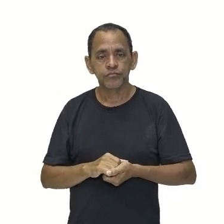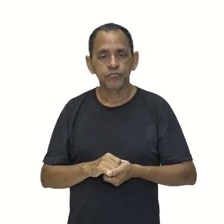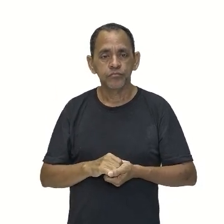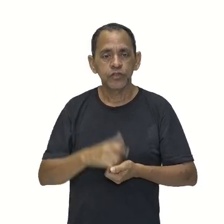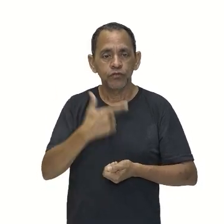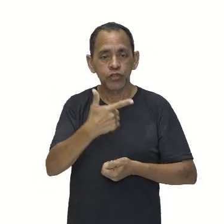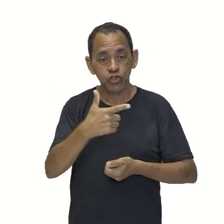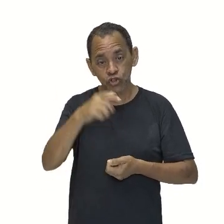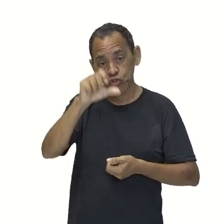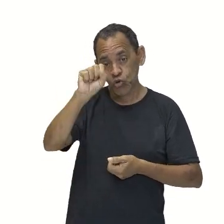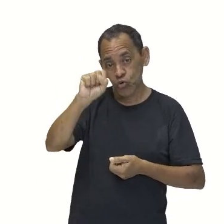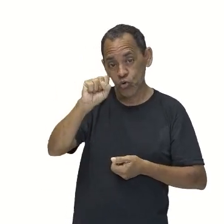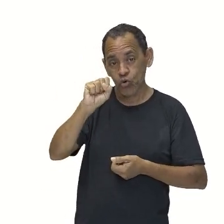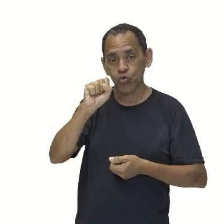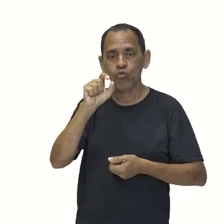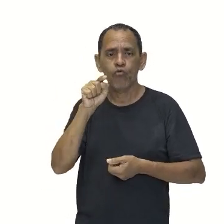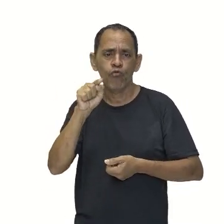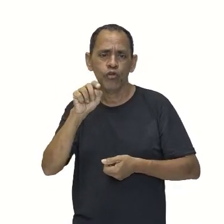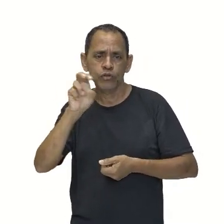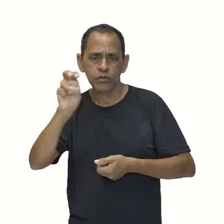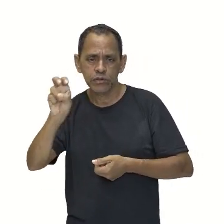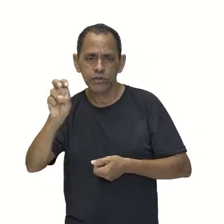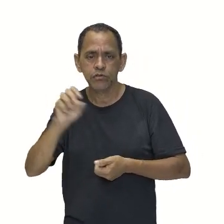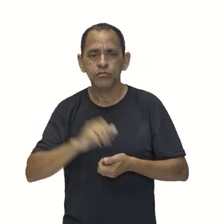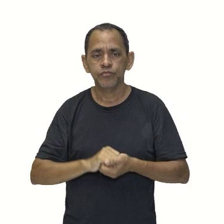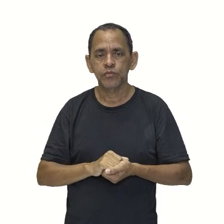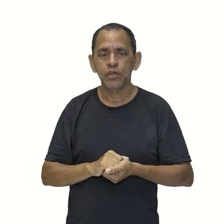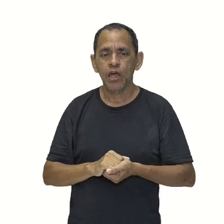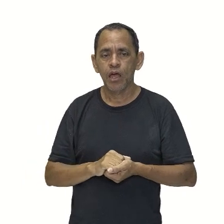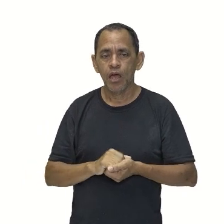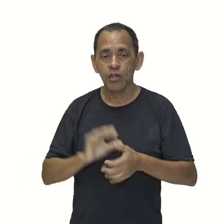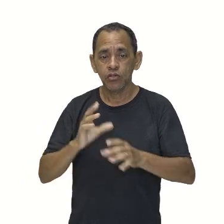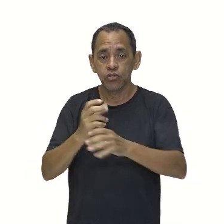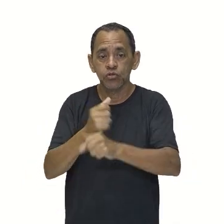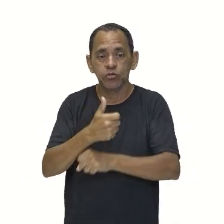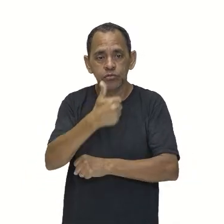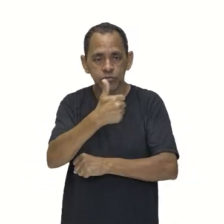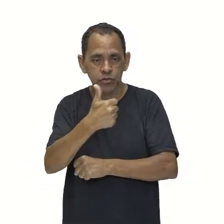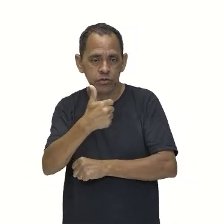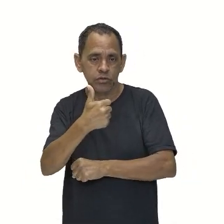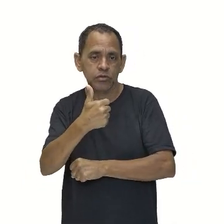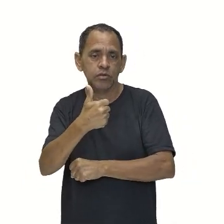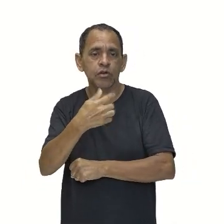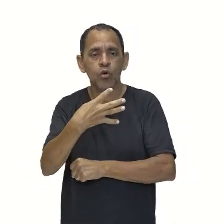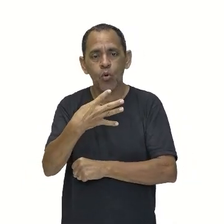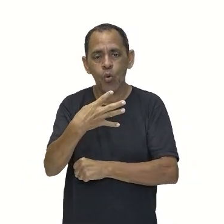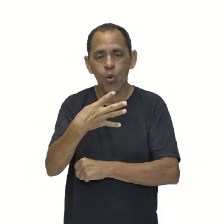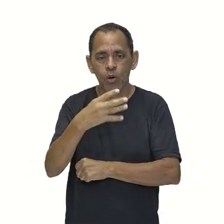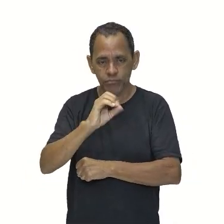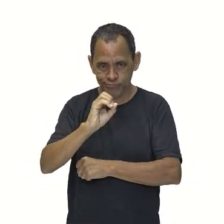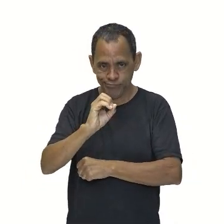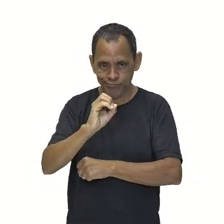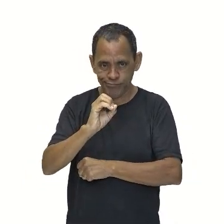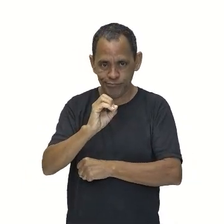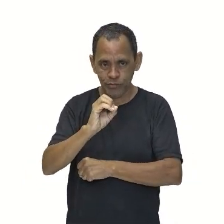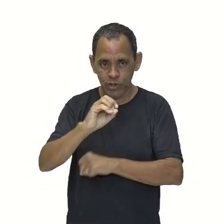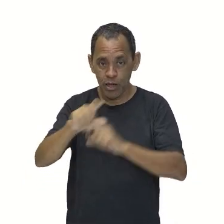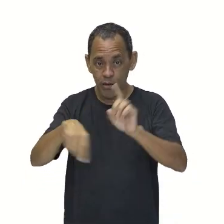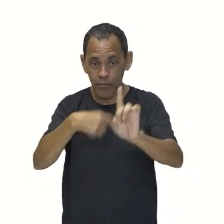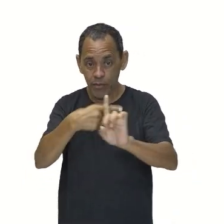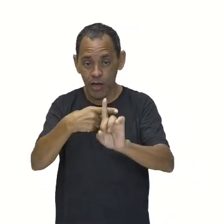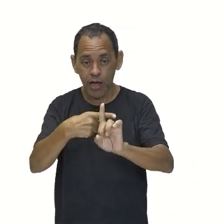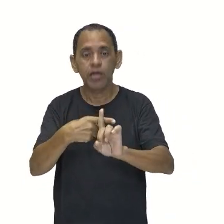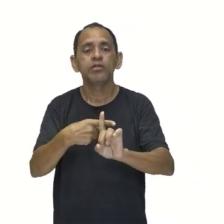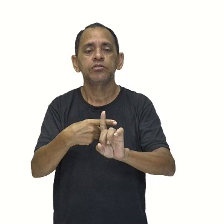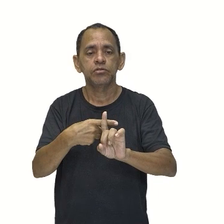140. 140 agora, somado com quanto? Com 28, né? Então, ó, somando,